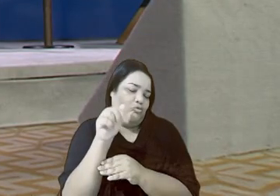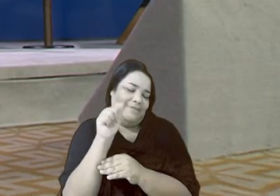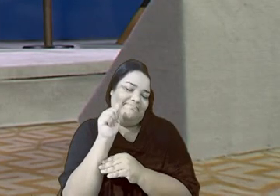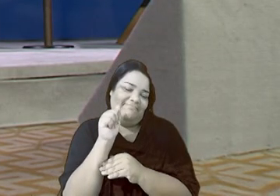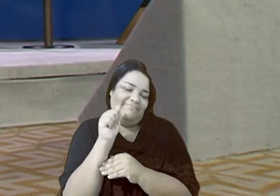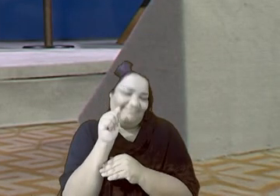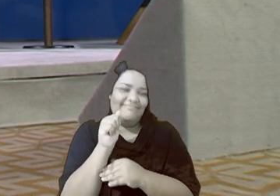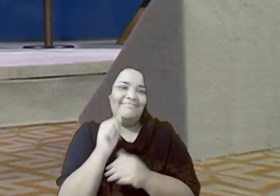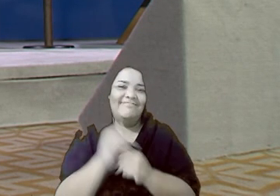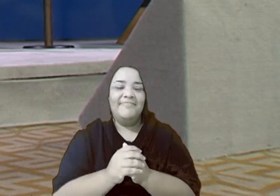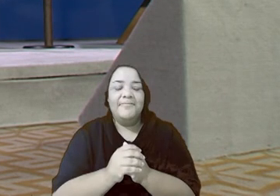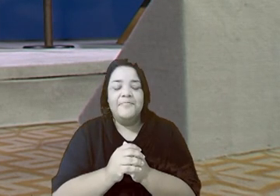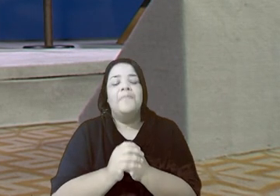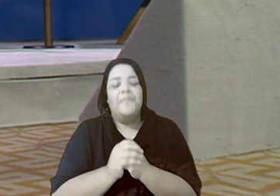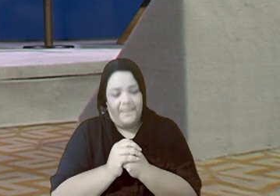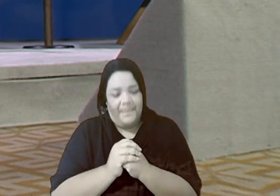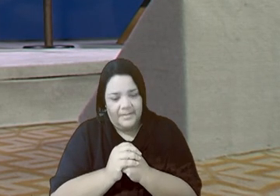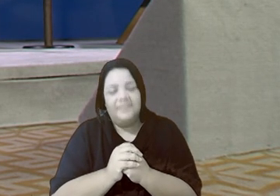obrigado